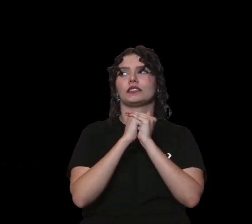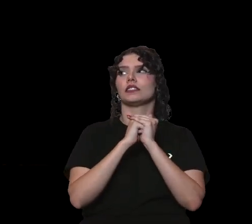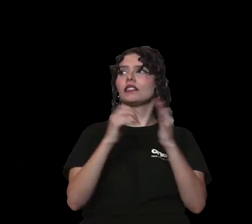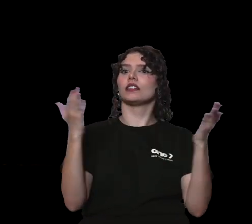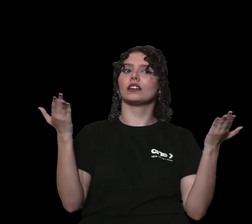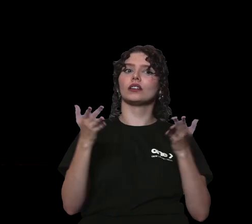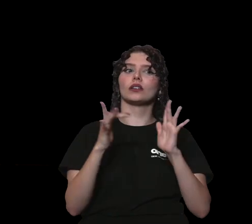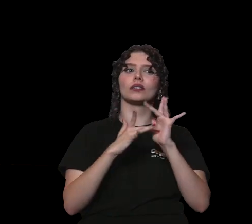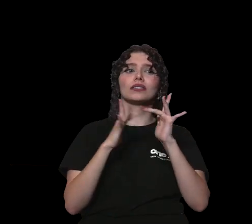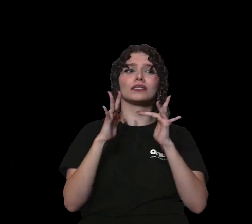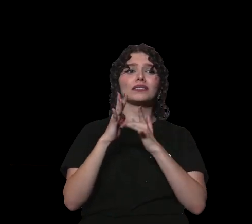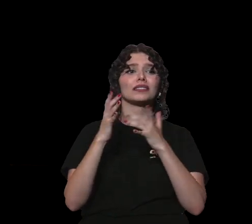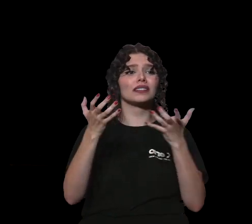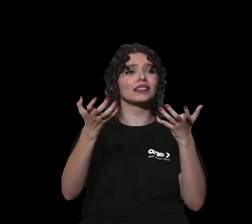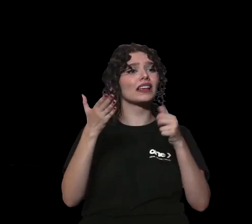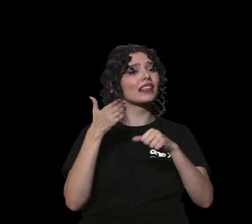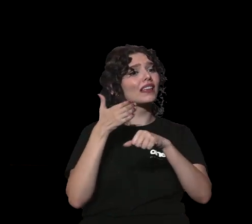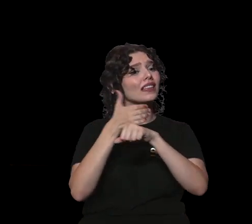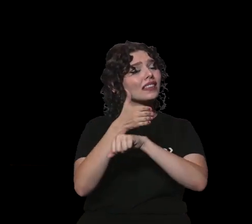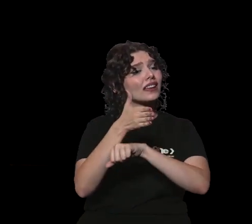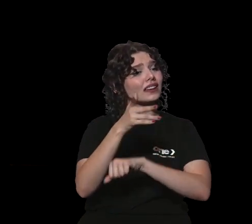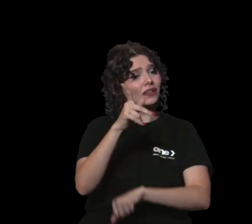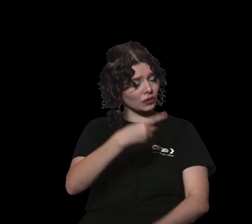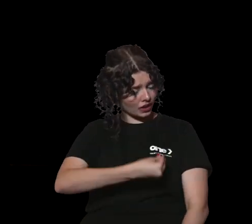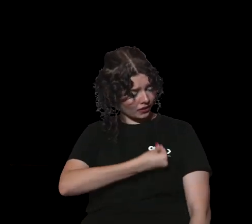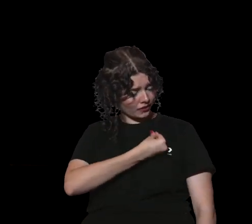Hoje Jesus quer entrar nas suas feridas.